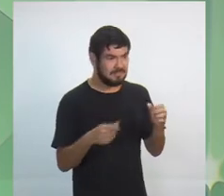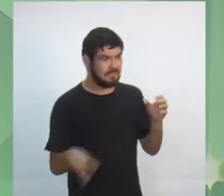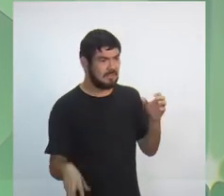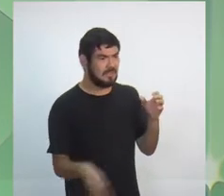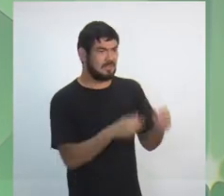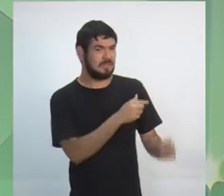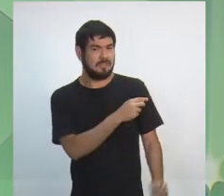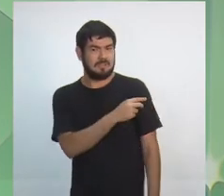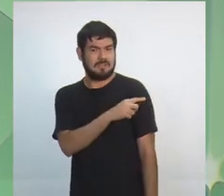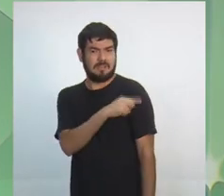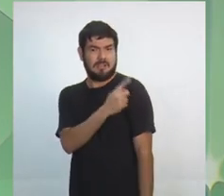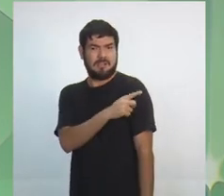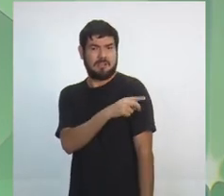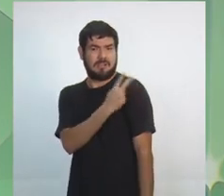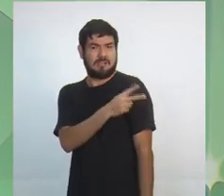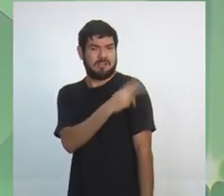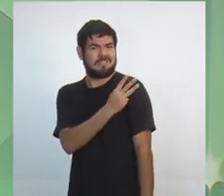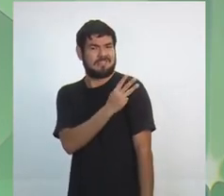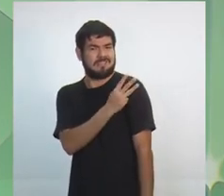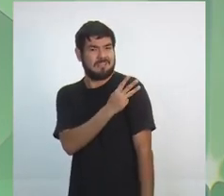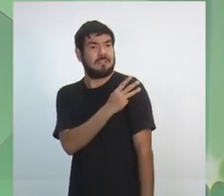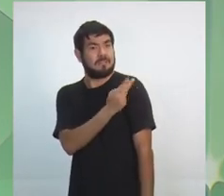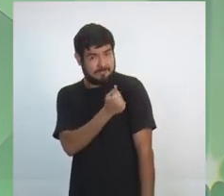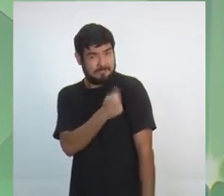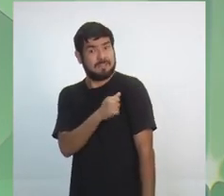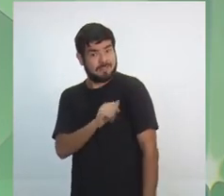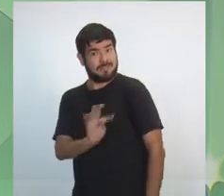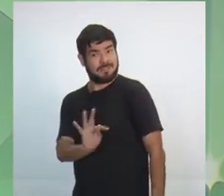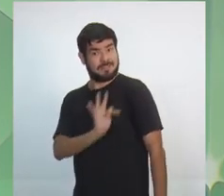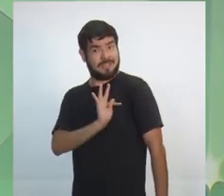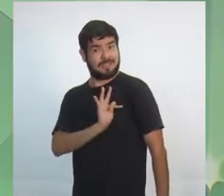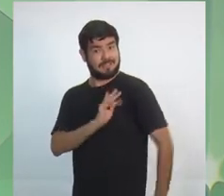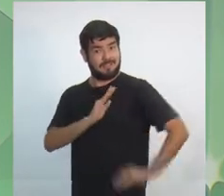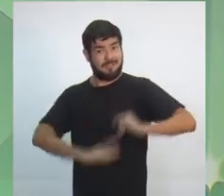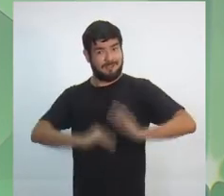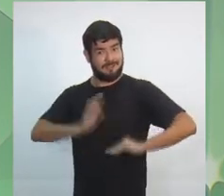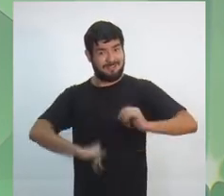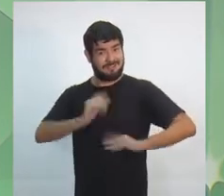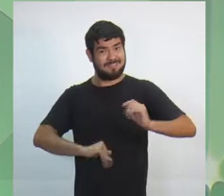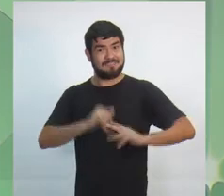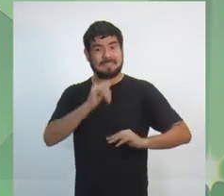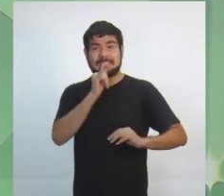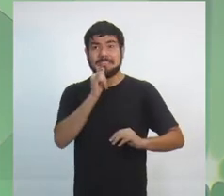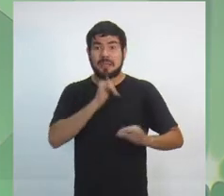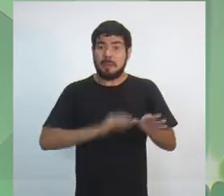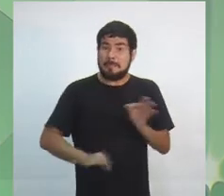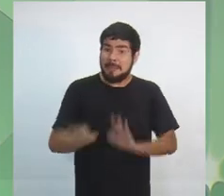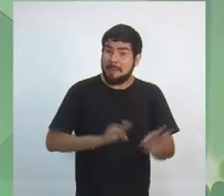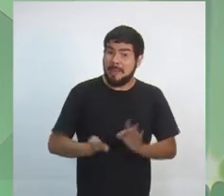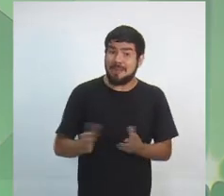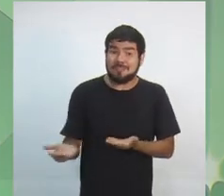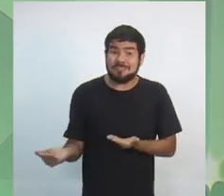segundo grau o curso profissionalizante. Nós precisamos, por exemplo, preparar a nossa